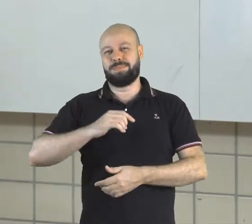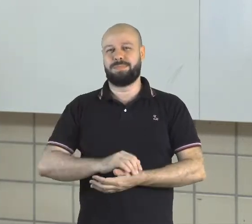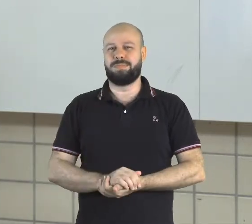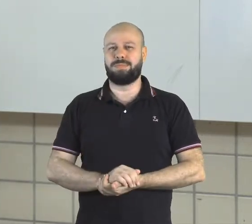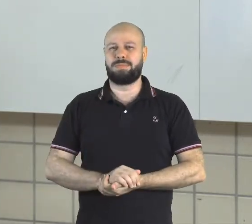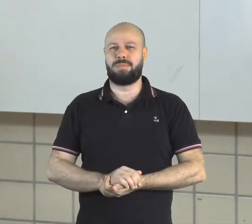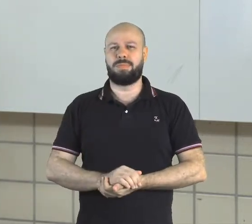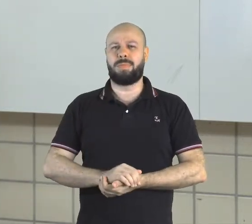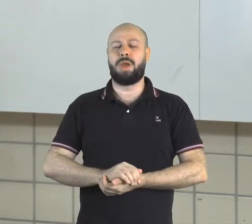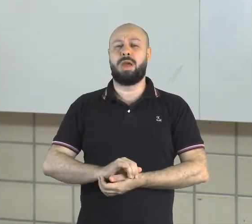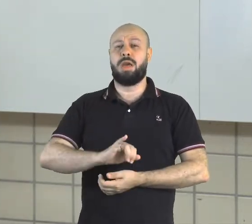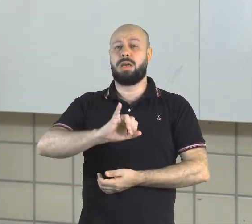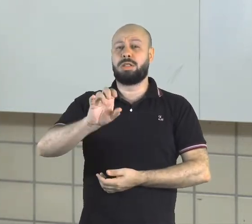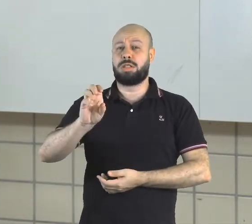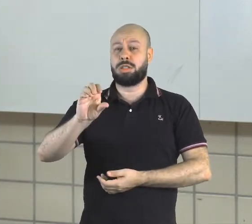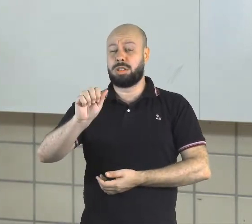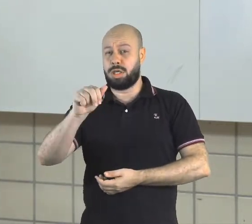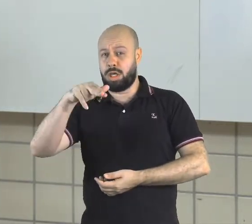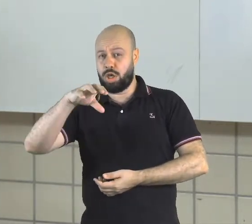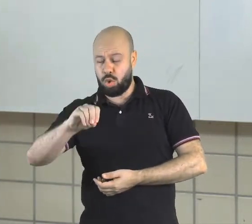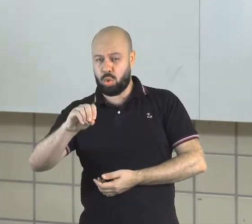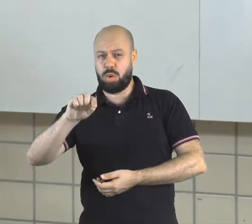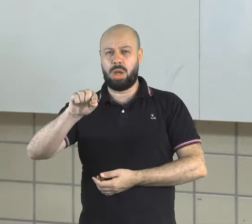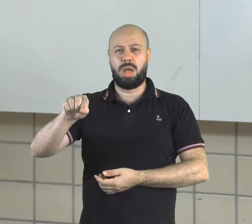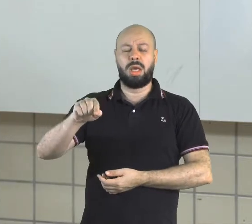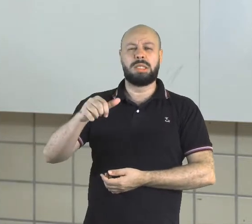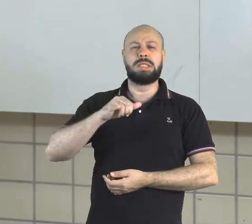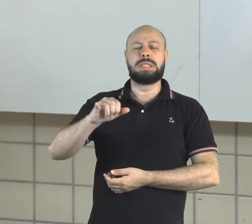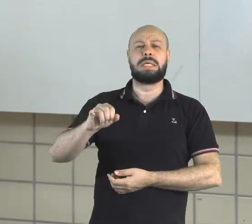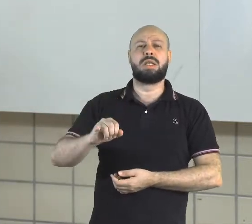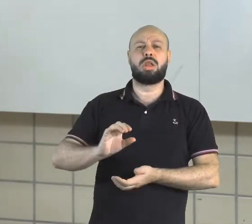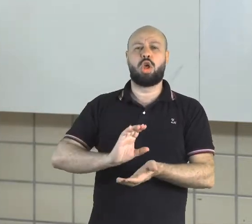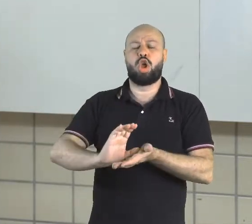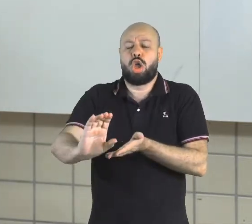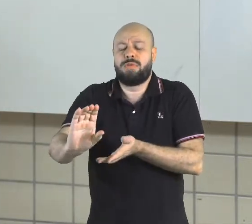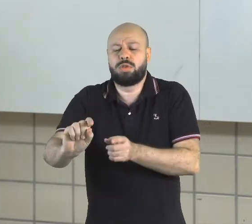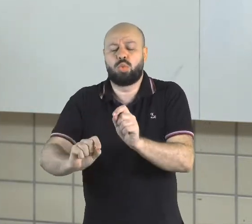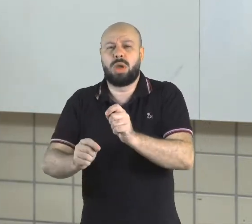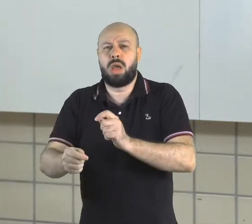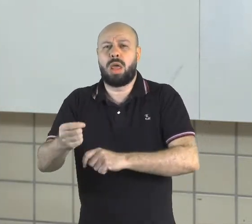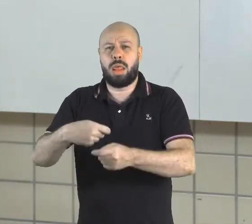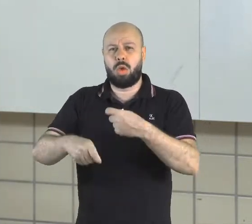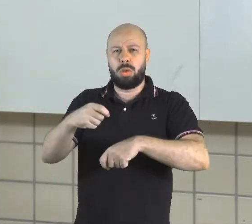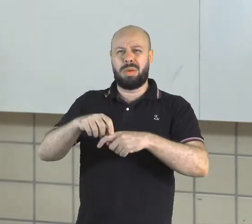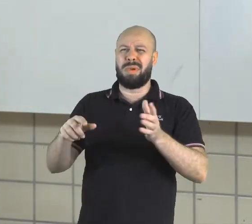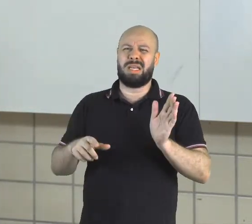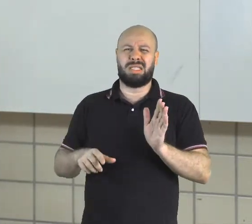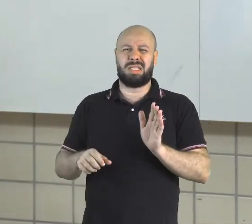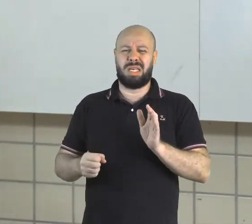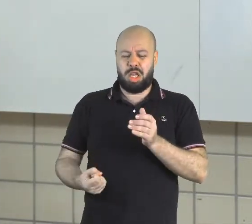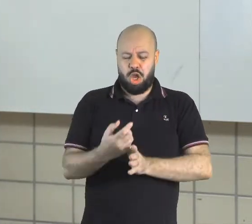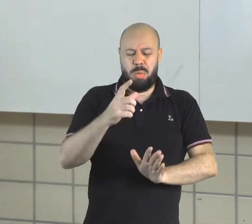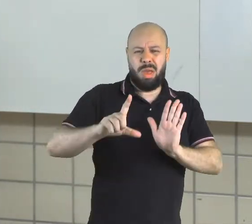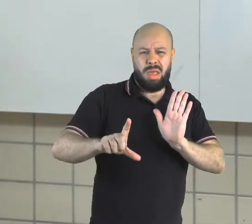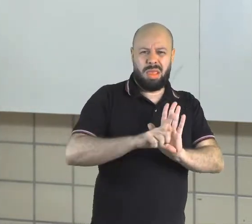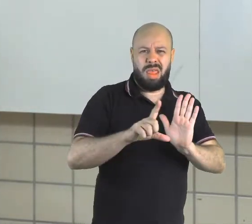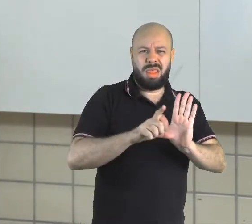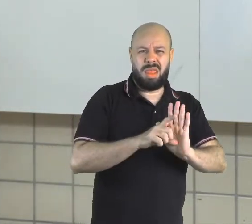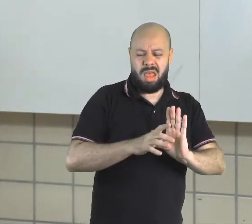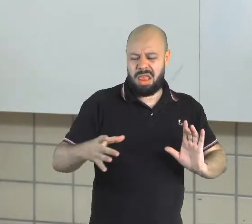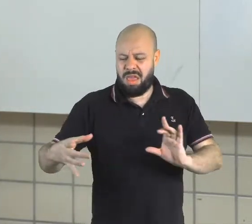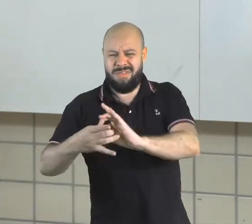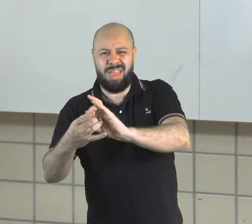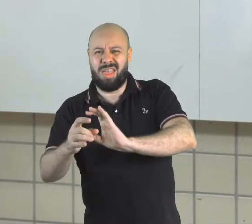Jânio Quadros, ele apesar de falar que vai investir na economia, acaba criando algumas leis que não são diretamente ligadas